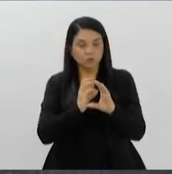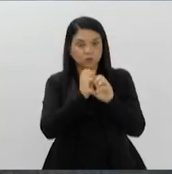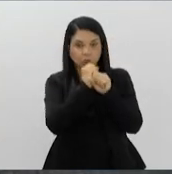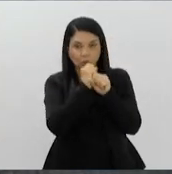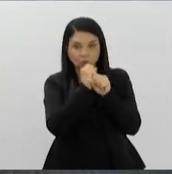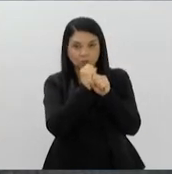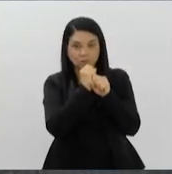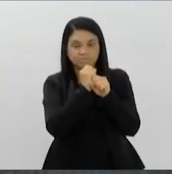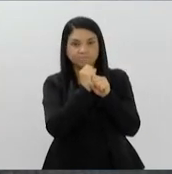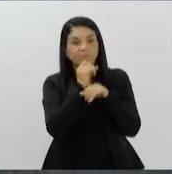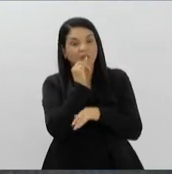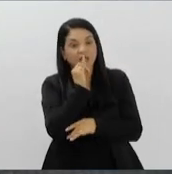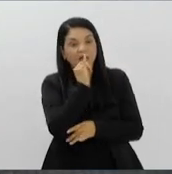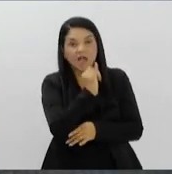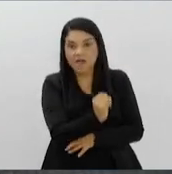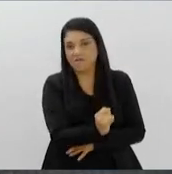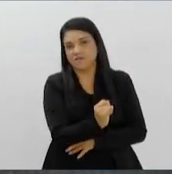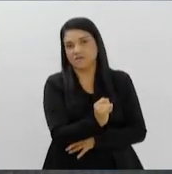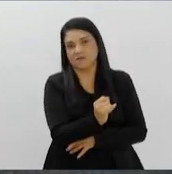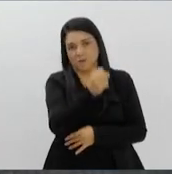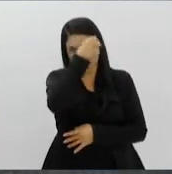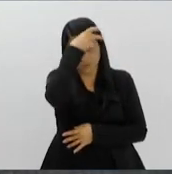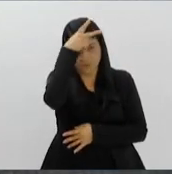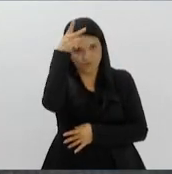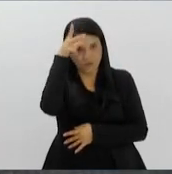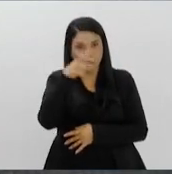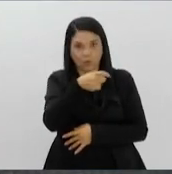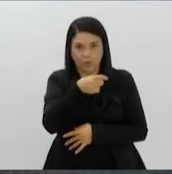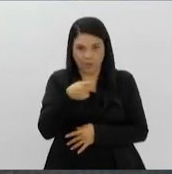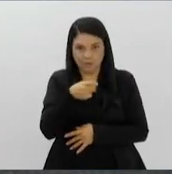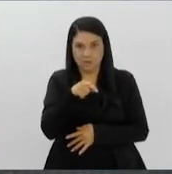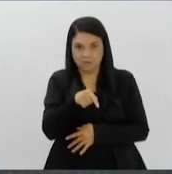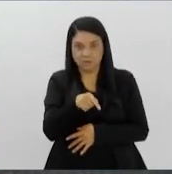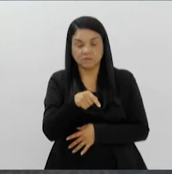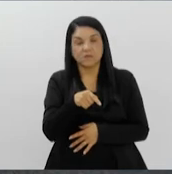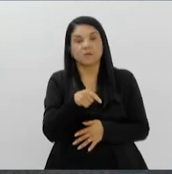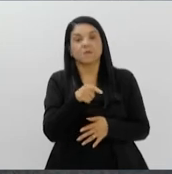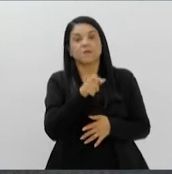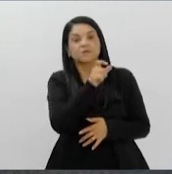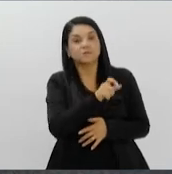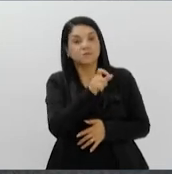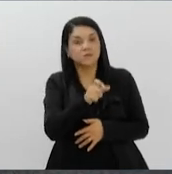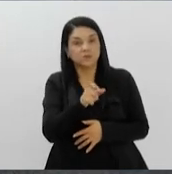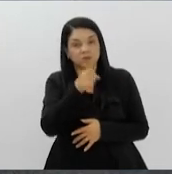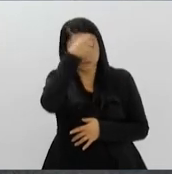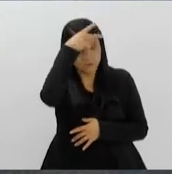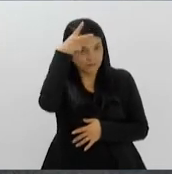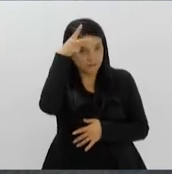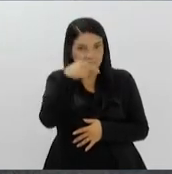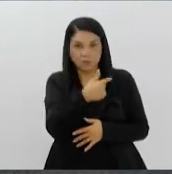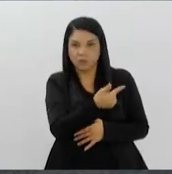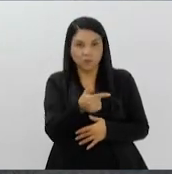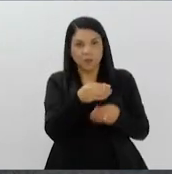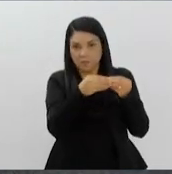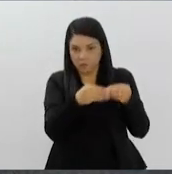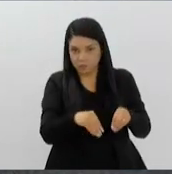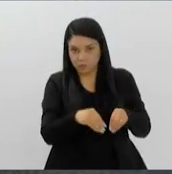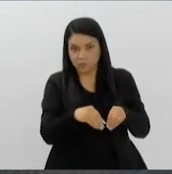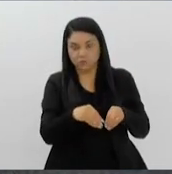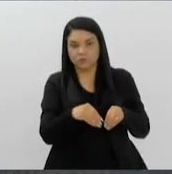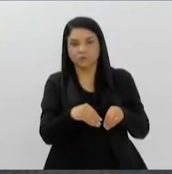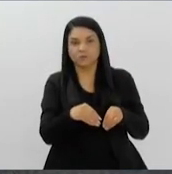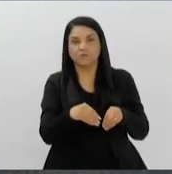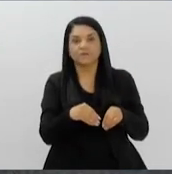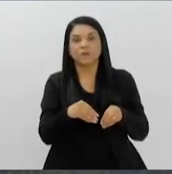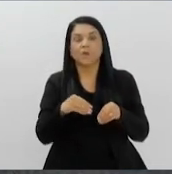notificar e, evidentemente, para aqueles casos que não têm dolo, a gente poder fazer